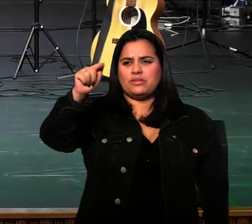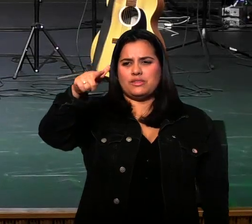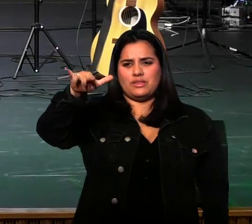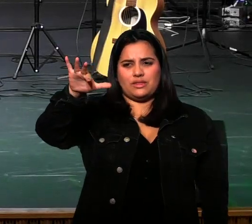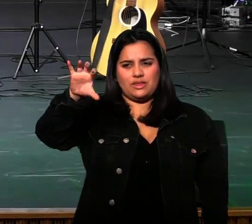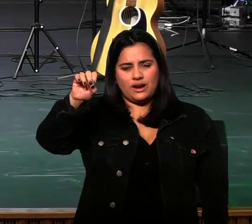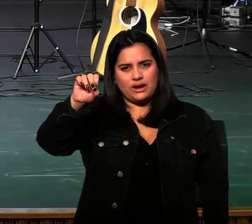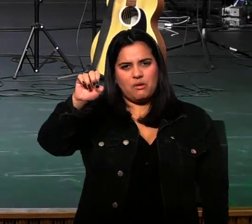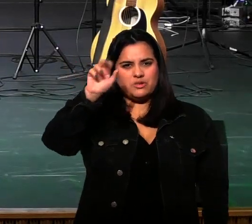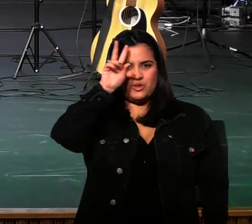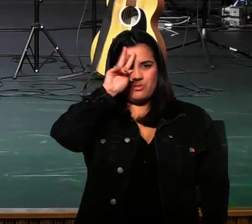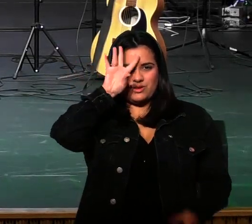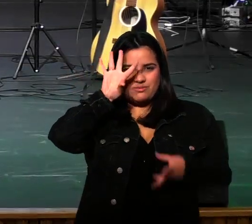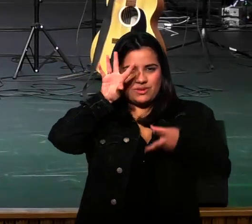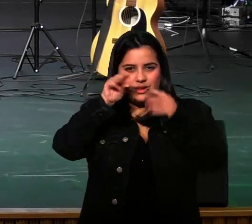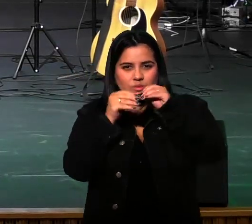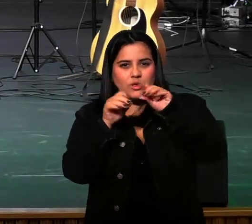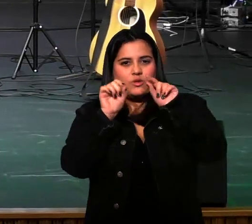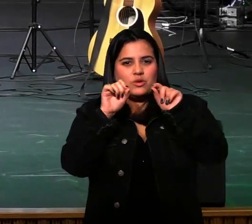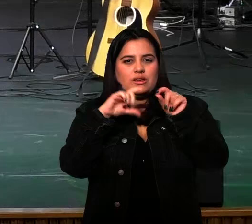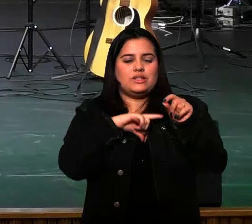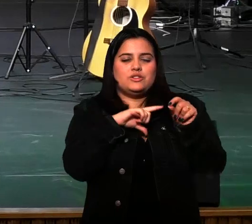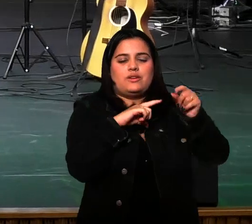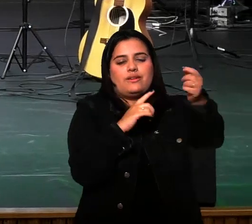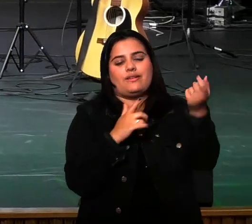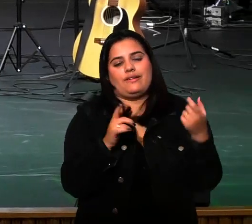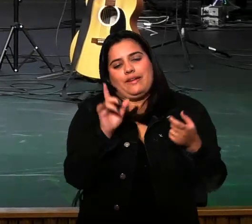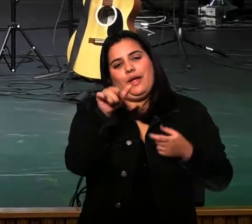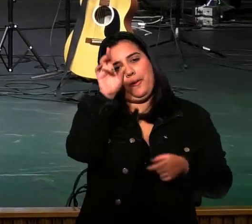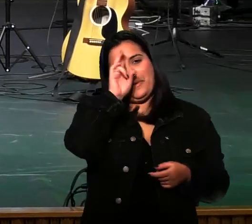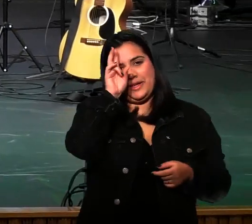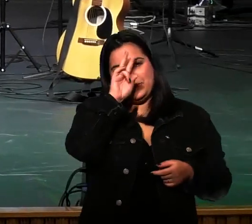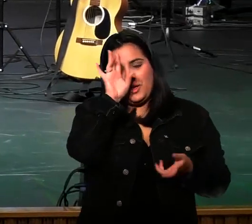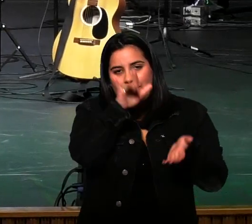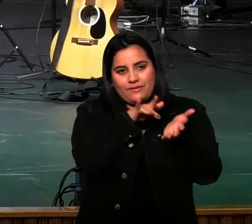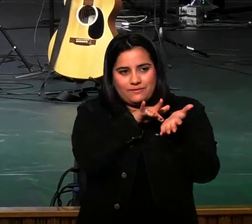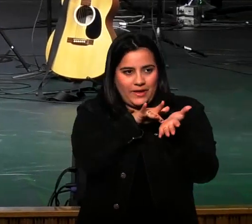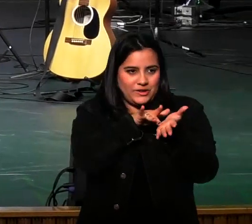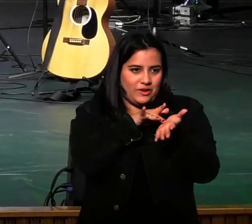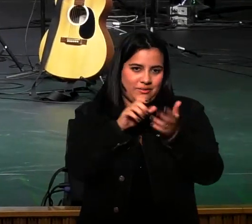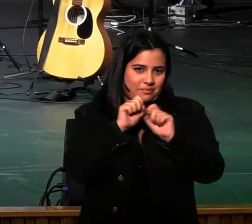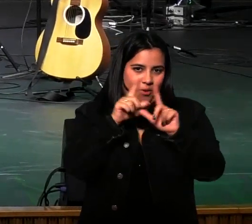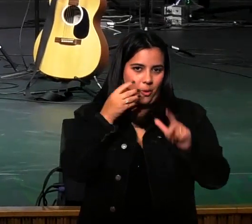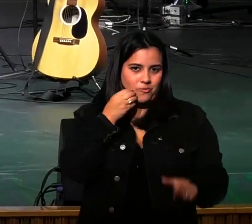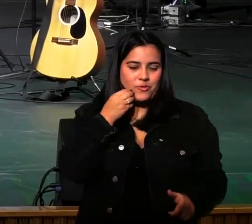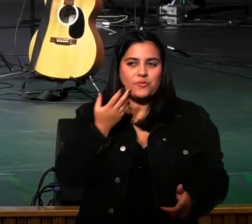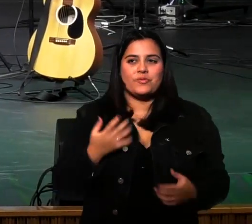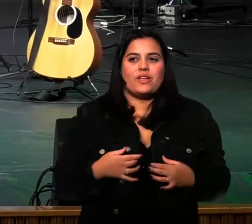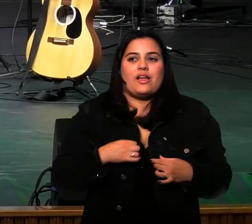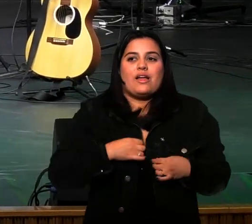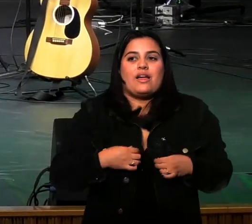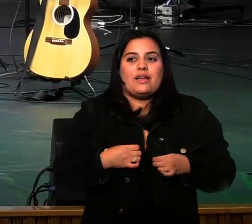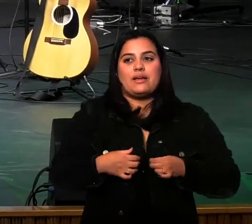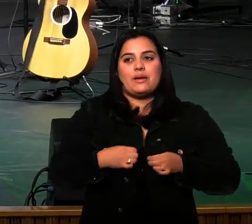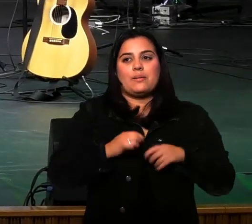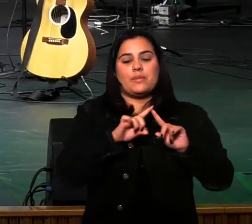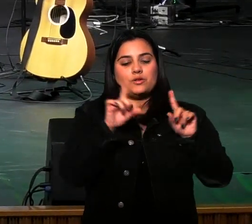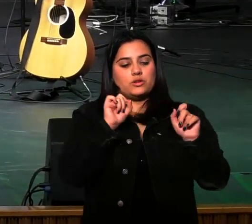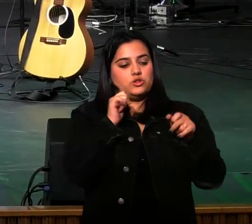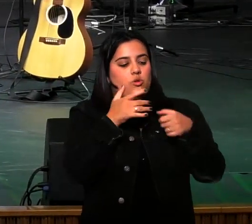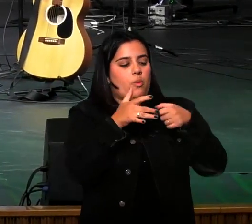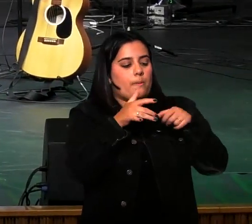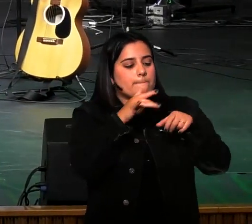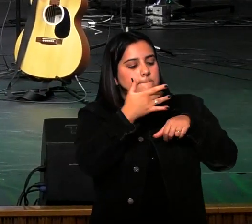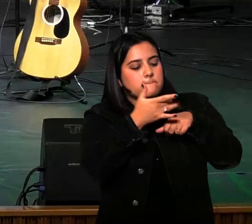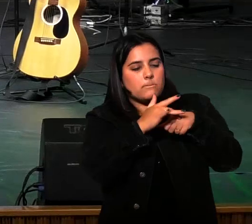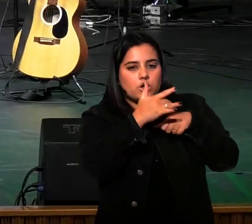bem resumidinho, tinha uma joia que protegia o reino, uma história fictícia, claro, protegia o reino de inimigos que viriam.